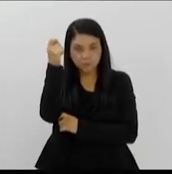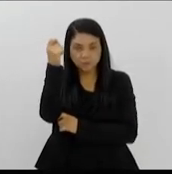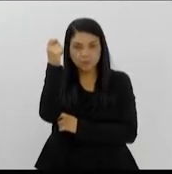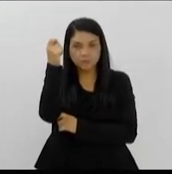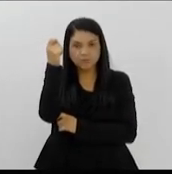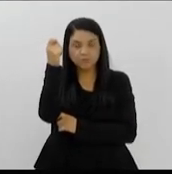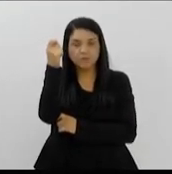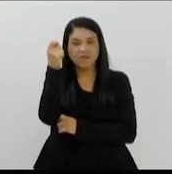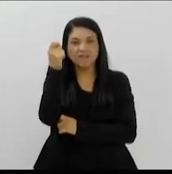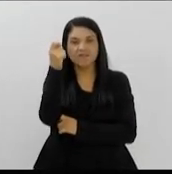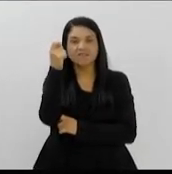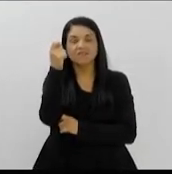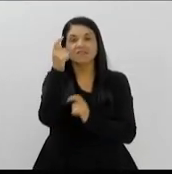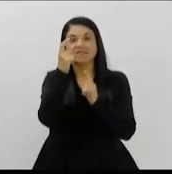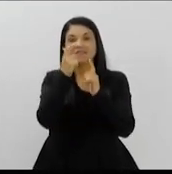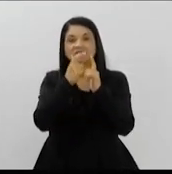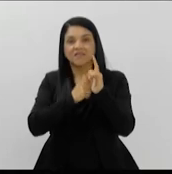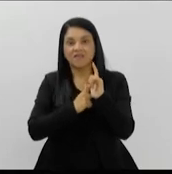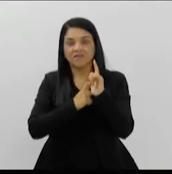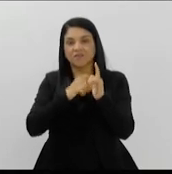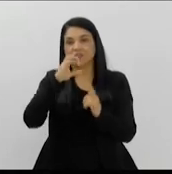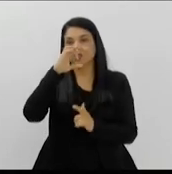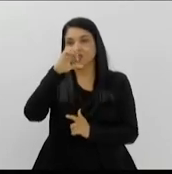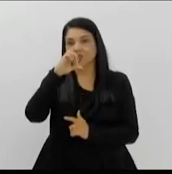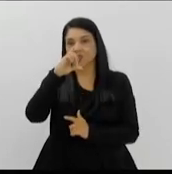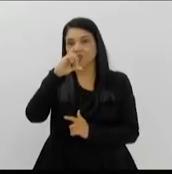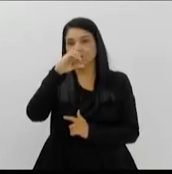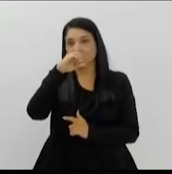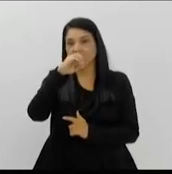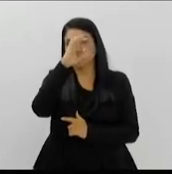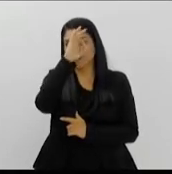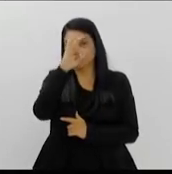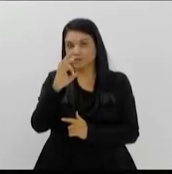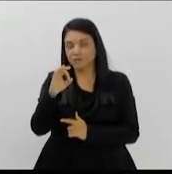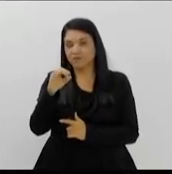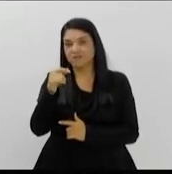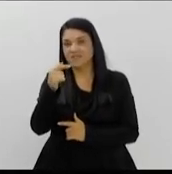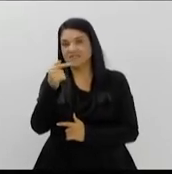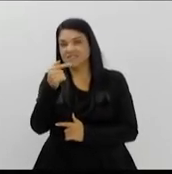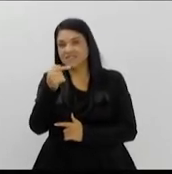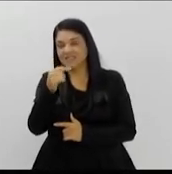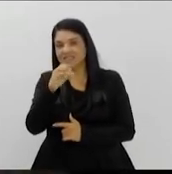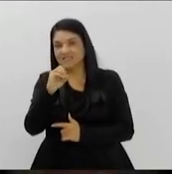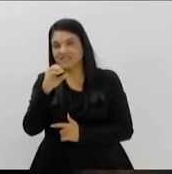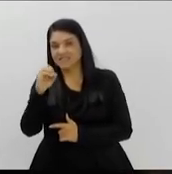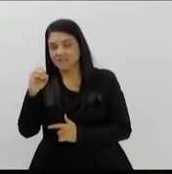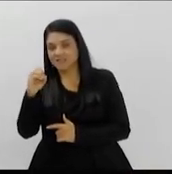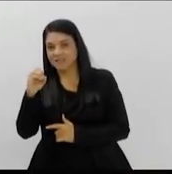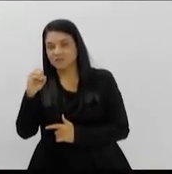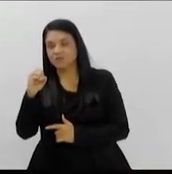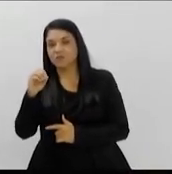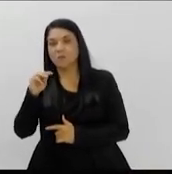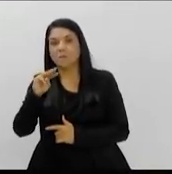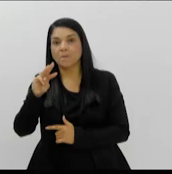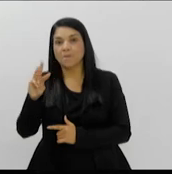devem 90% desses 760 bilhões de dívida dos estados com a União.